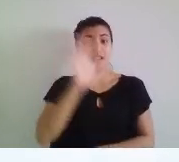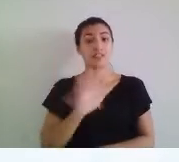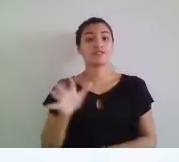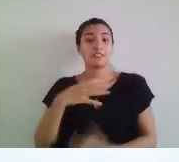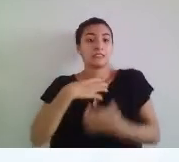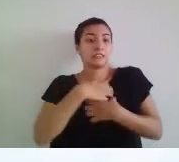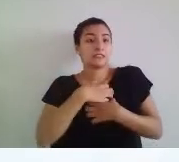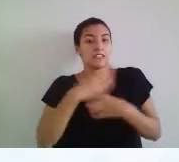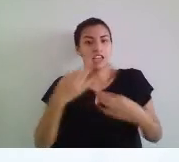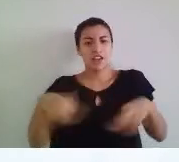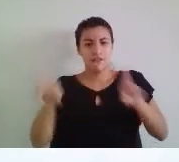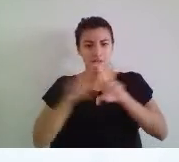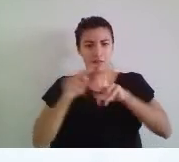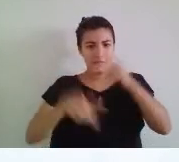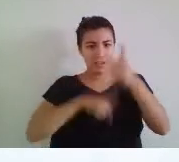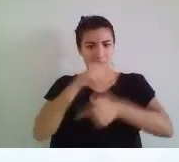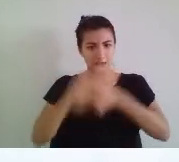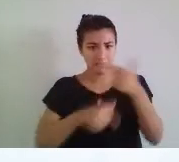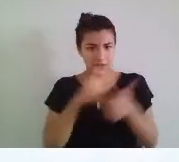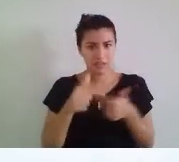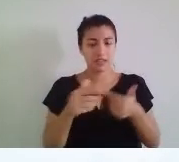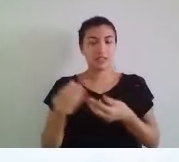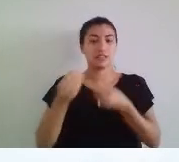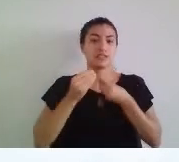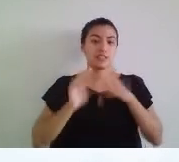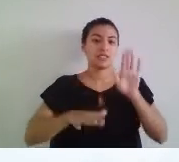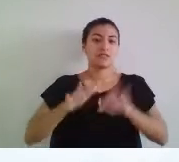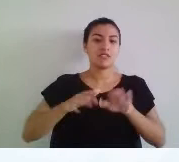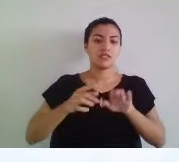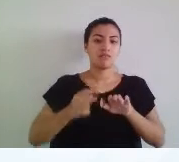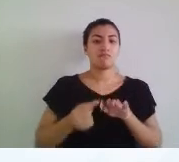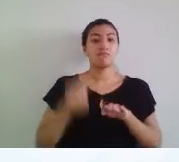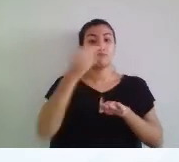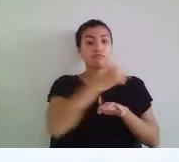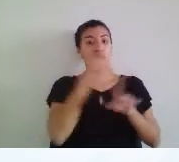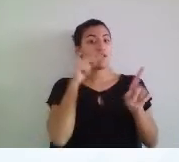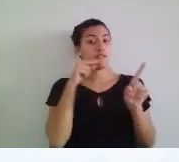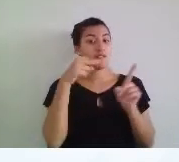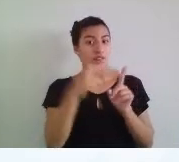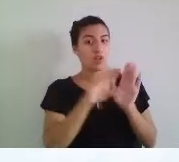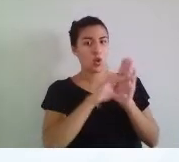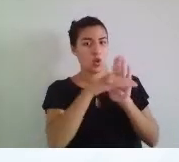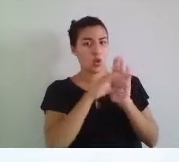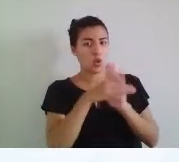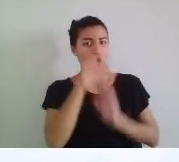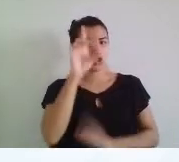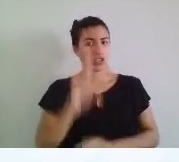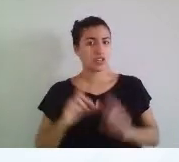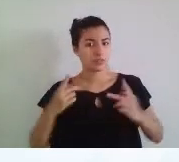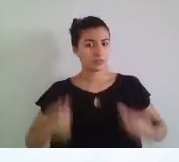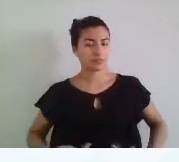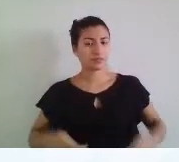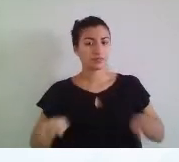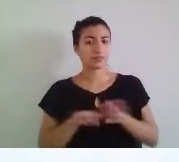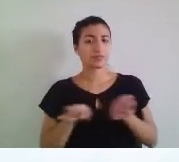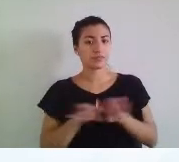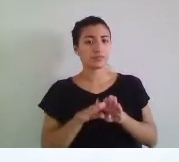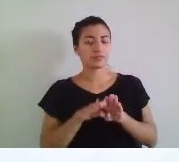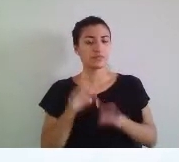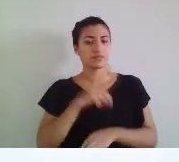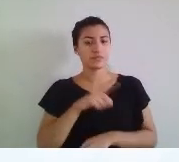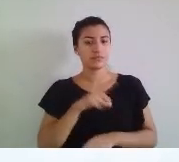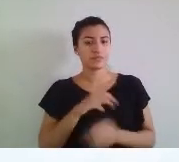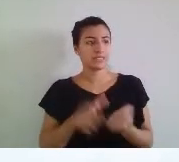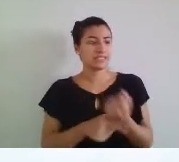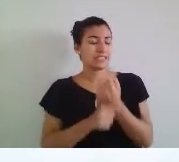reforma trabalhista, além de trazer retrocessos do ponto de vista constitucional e de direitos humanos, ela traz uma imensa